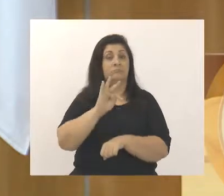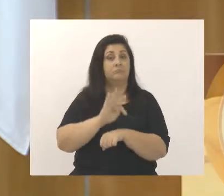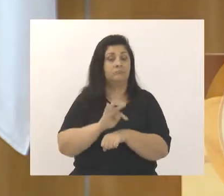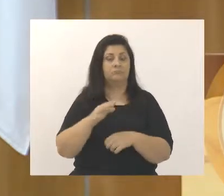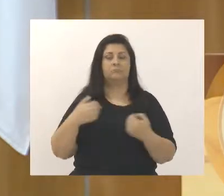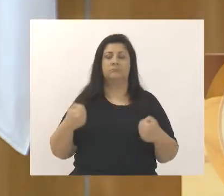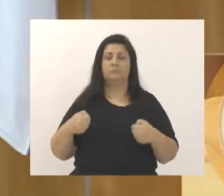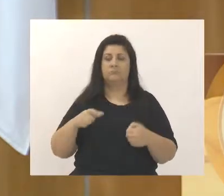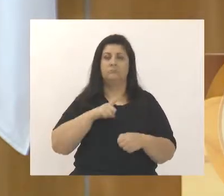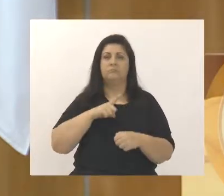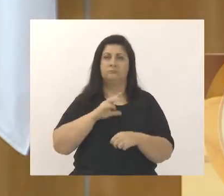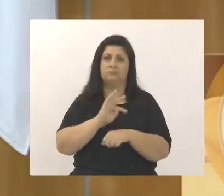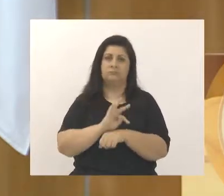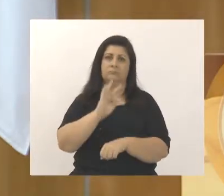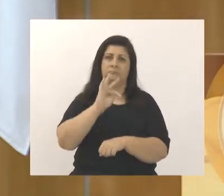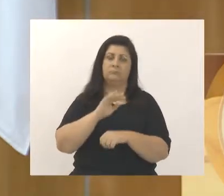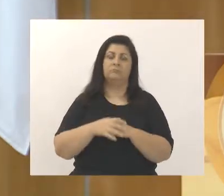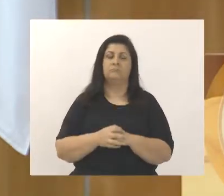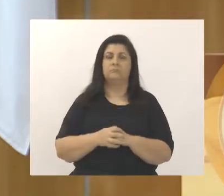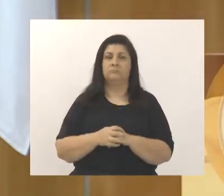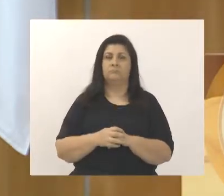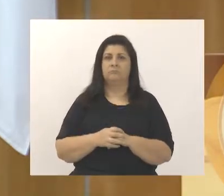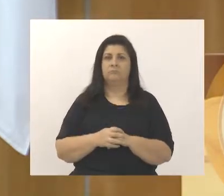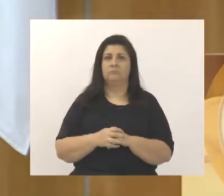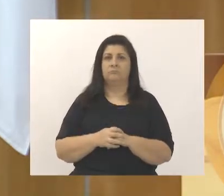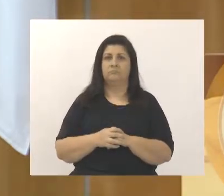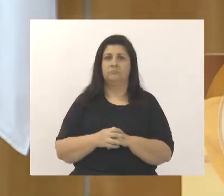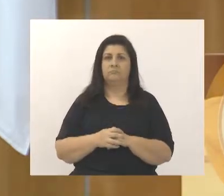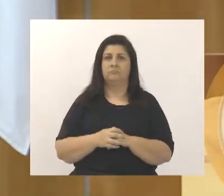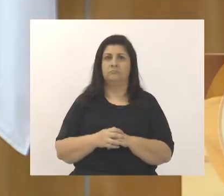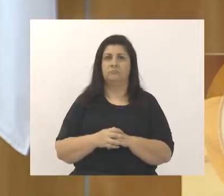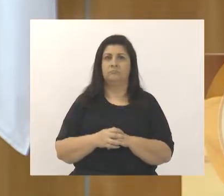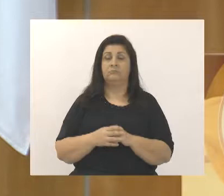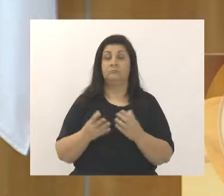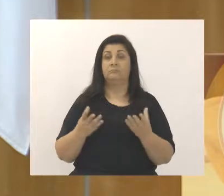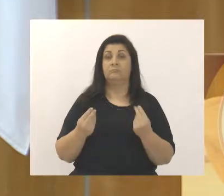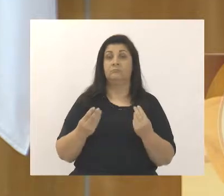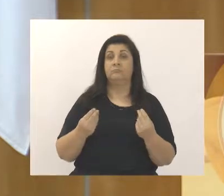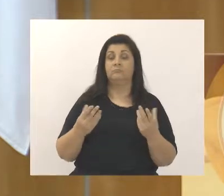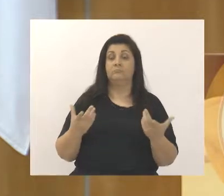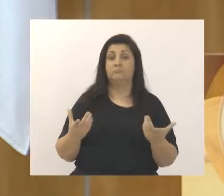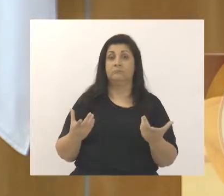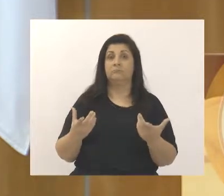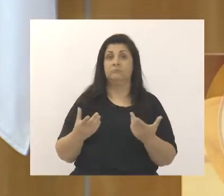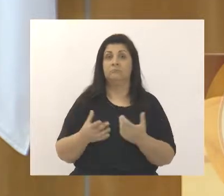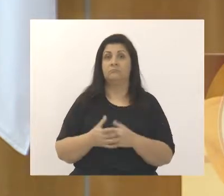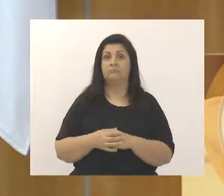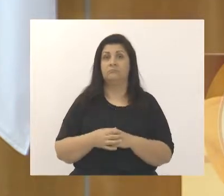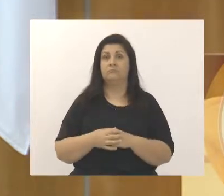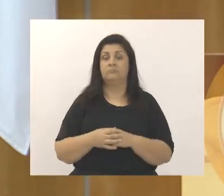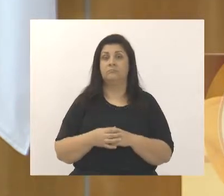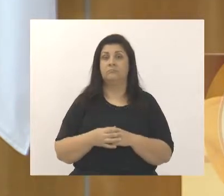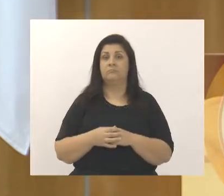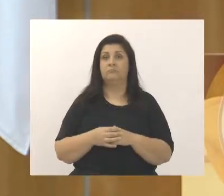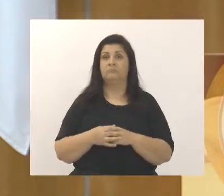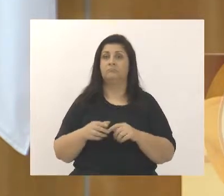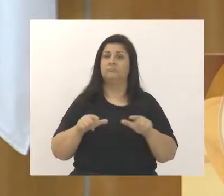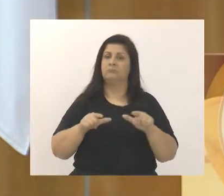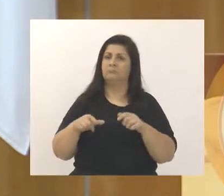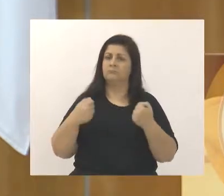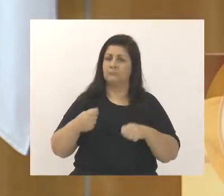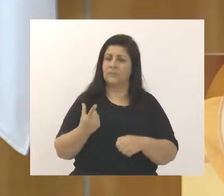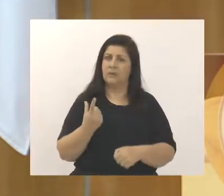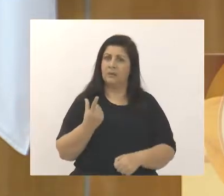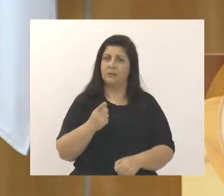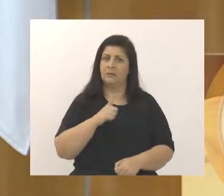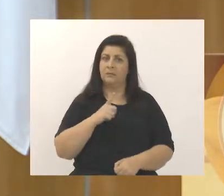ter a técnica ali. Então, como eu disse, ainda mais que em muitos casos é um serviço também que precisa ser remunerado.